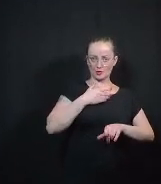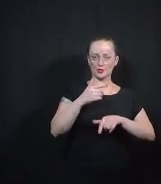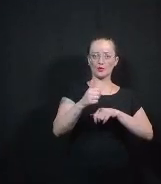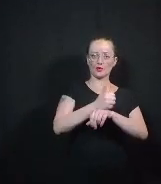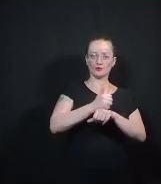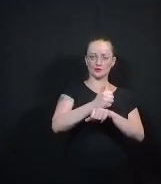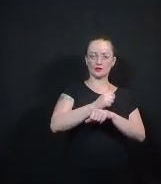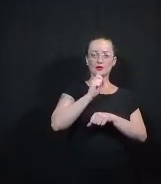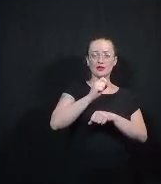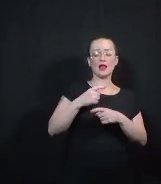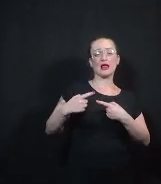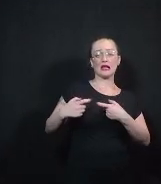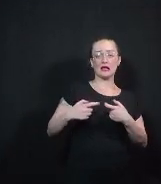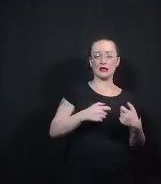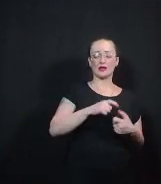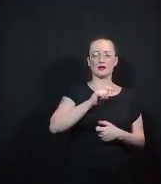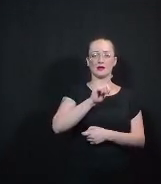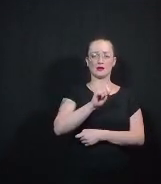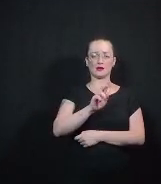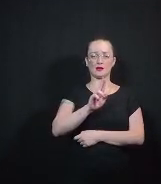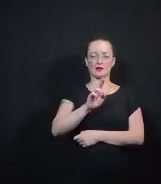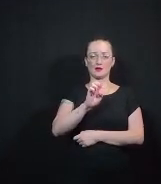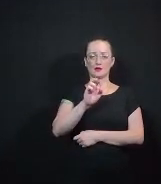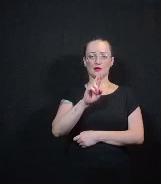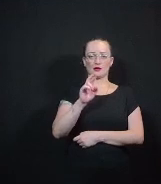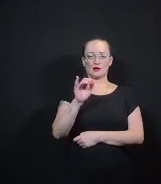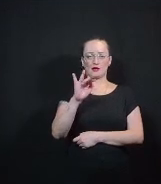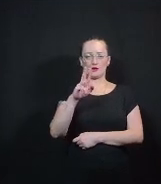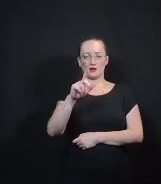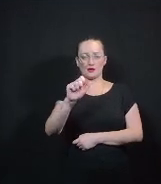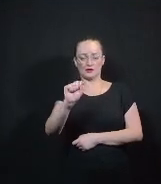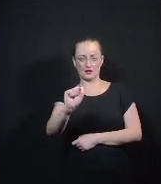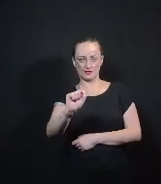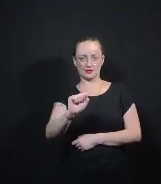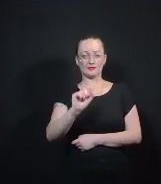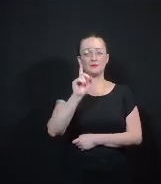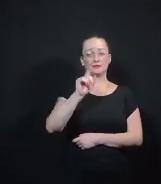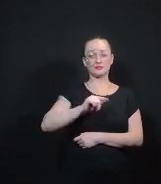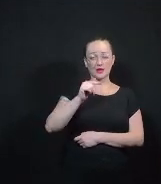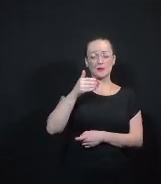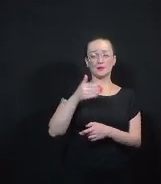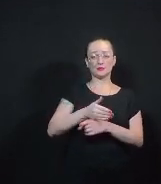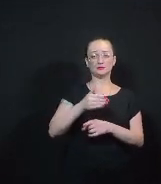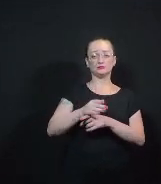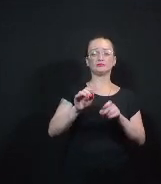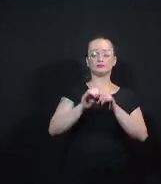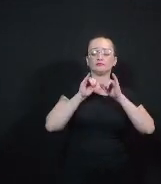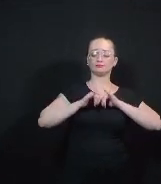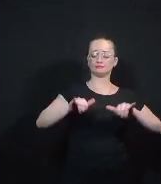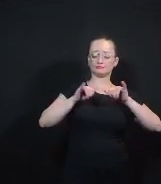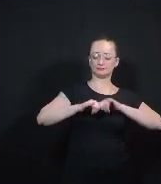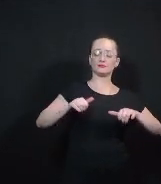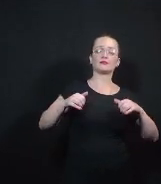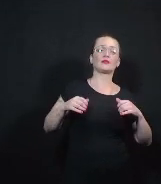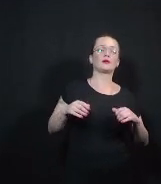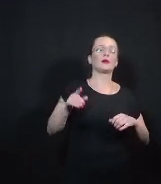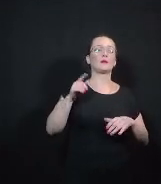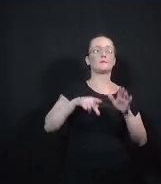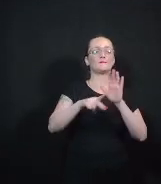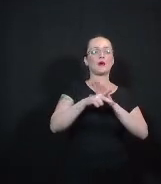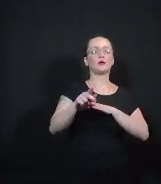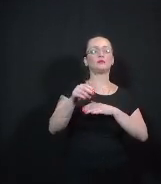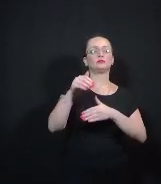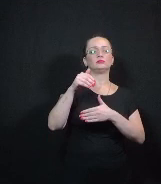as guerrilhas, né? Guerrilhas eram parte das campanhas de marketing dos candidatos